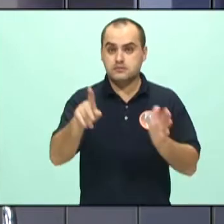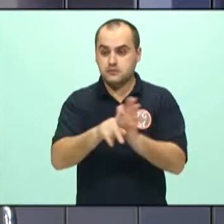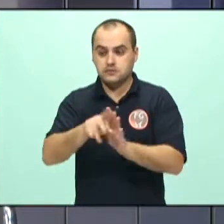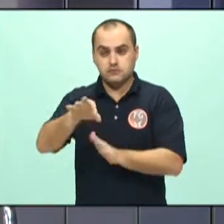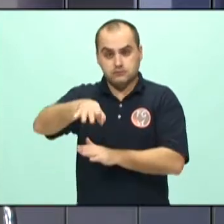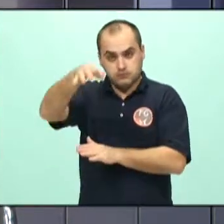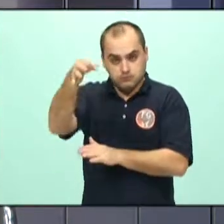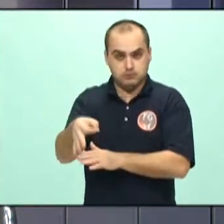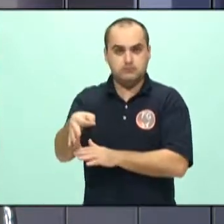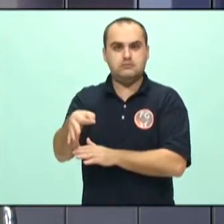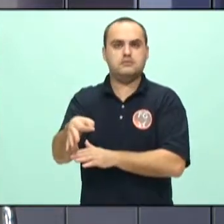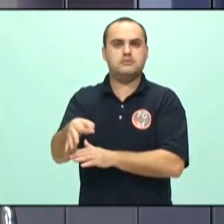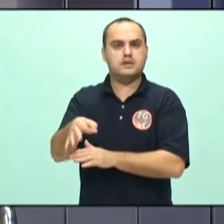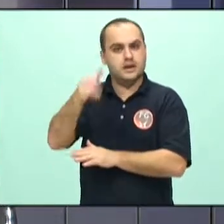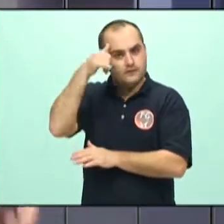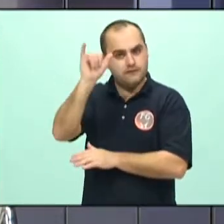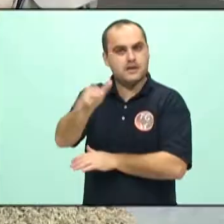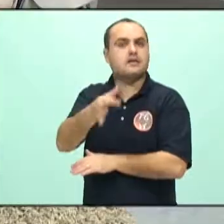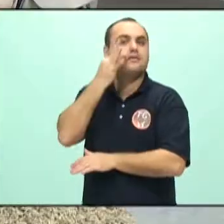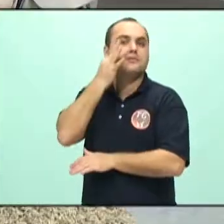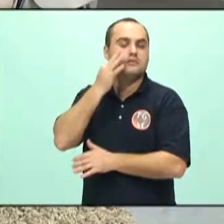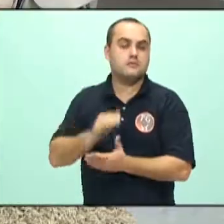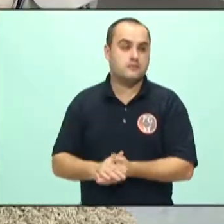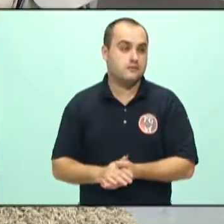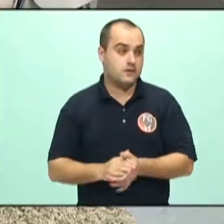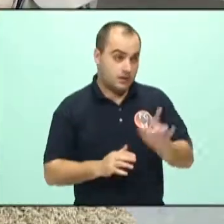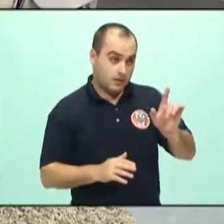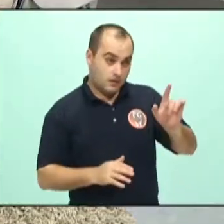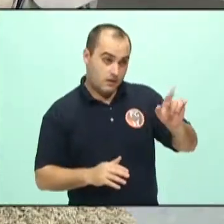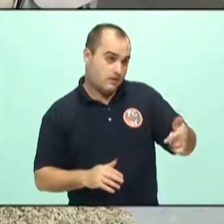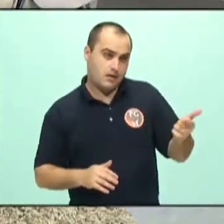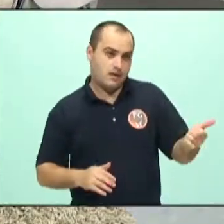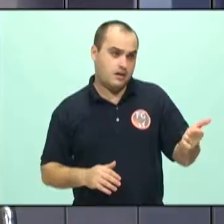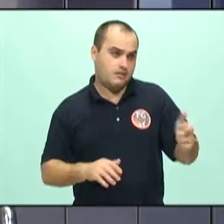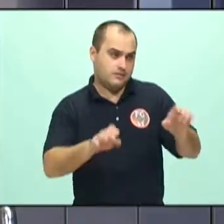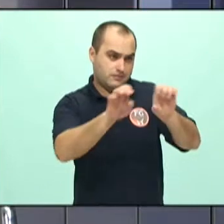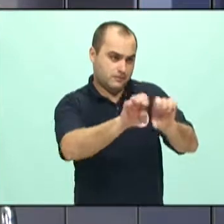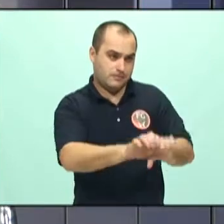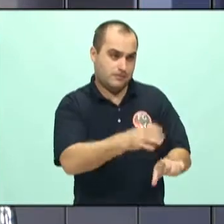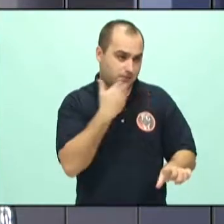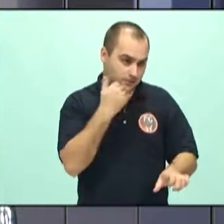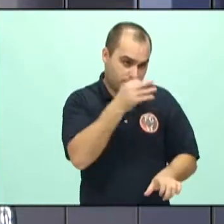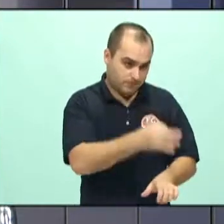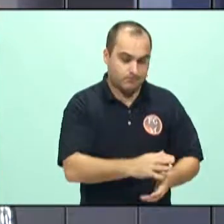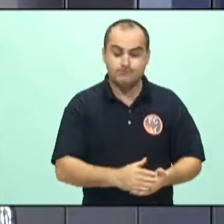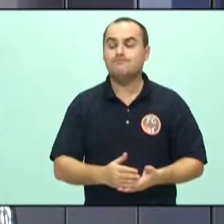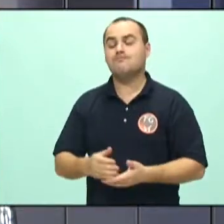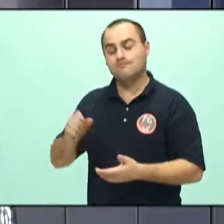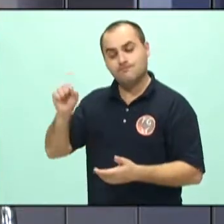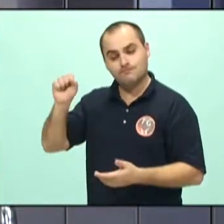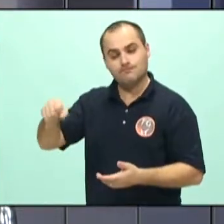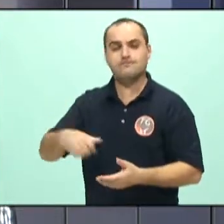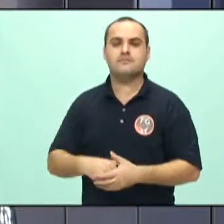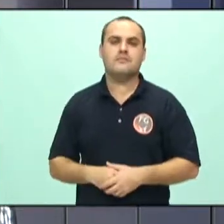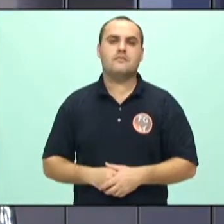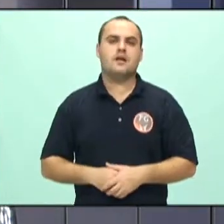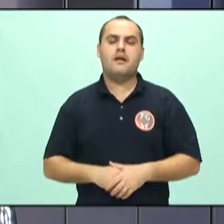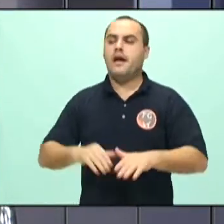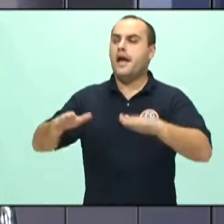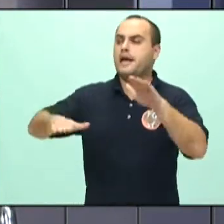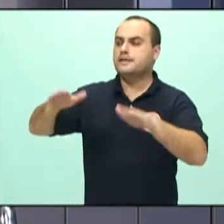da redução dos custos logísticos. Que é a mola mestra economicamente falando, né? Carlos Antônio, as pessoas precisam entender, porque às vezes